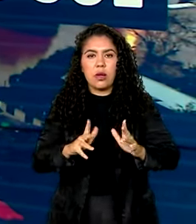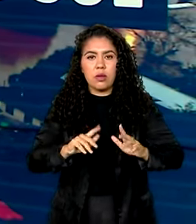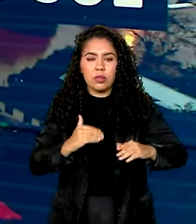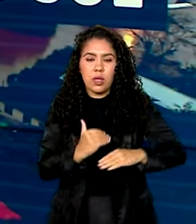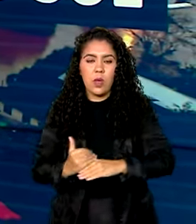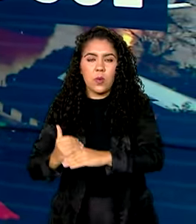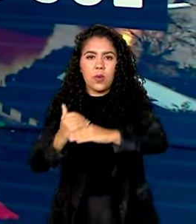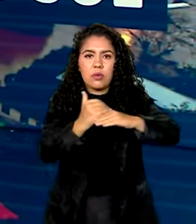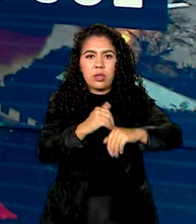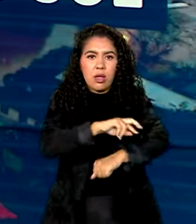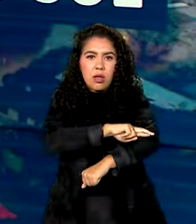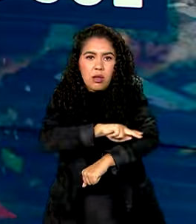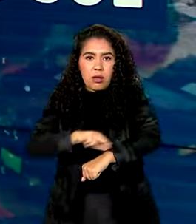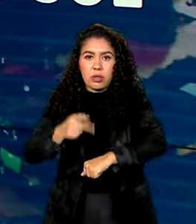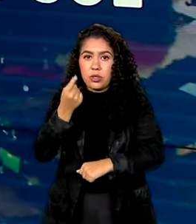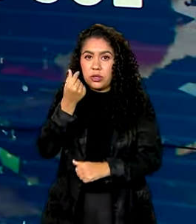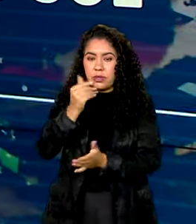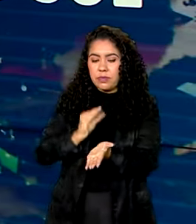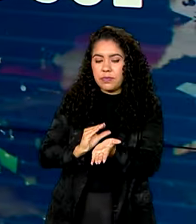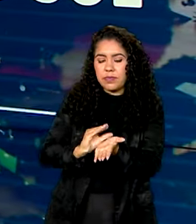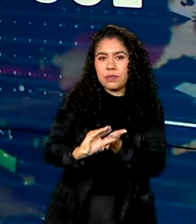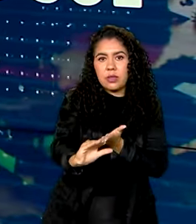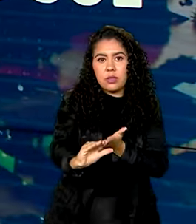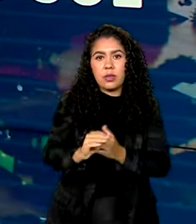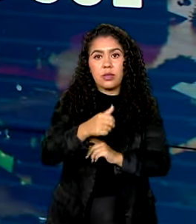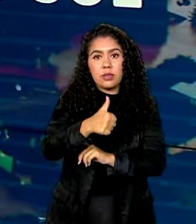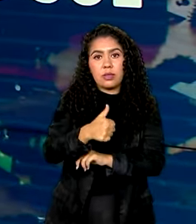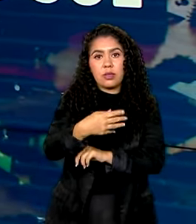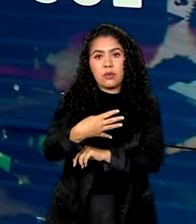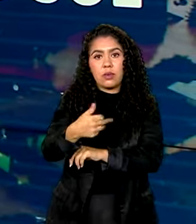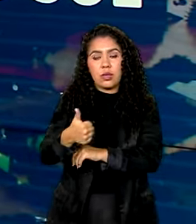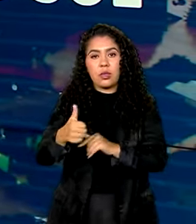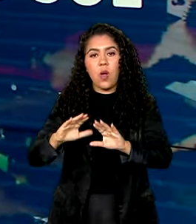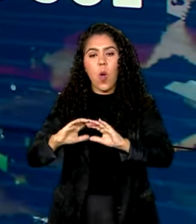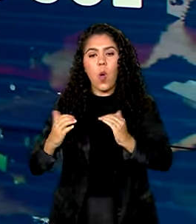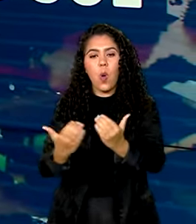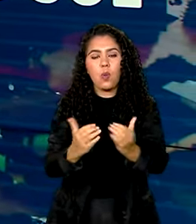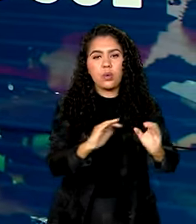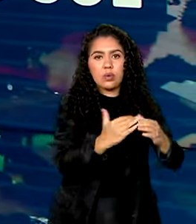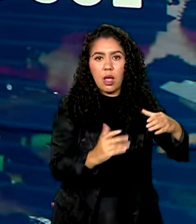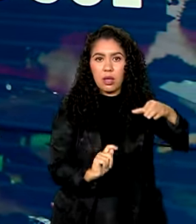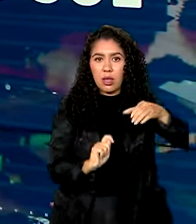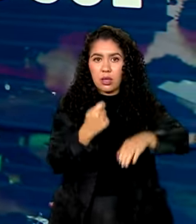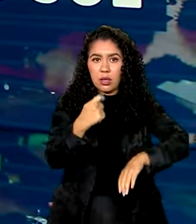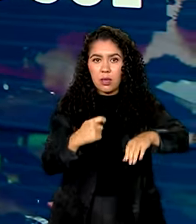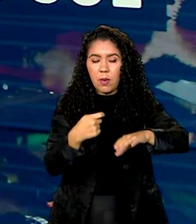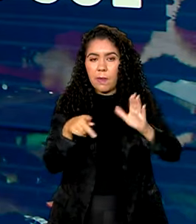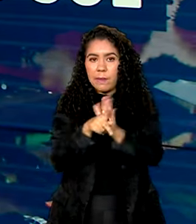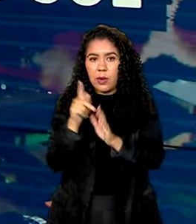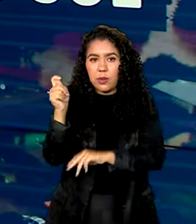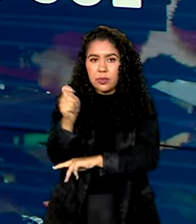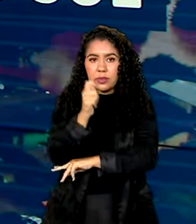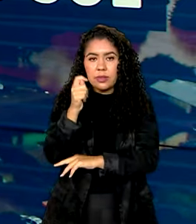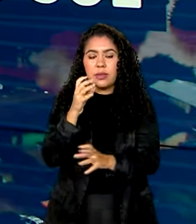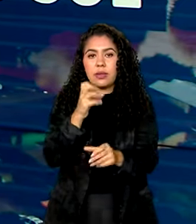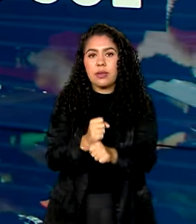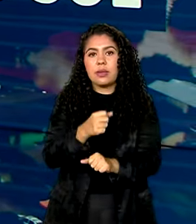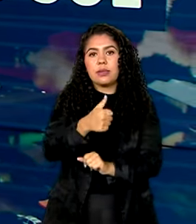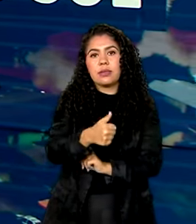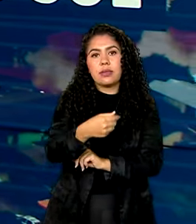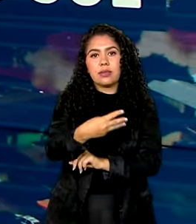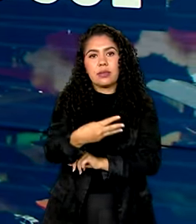recursos federais. Das 141 comunidades quilombolas reconhecidas no Rio Grande do Sul, 133